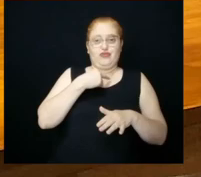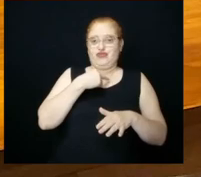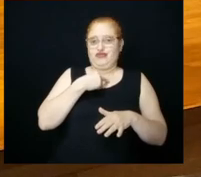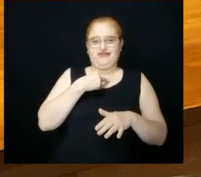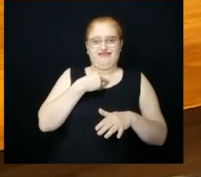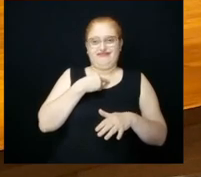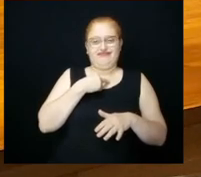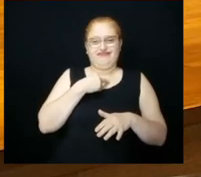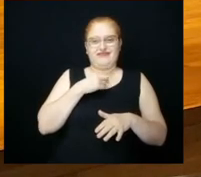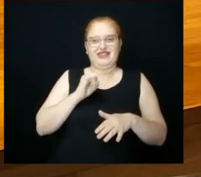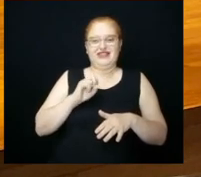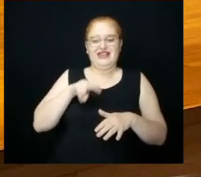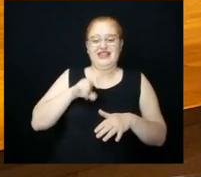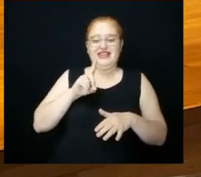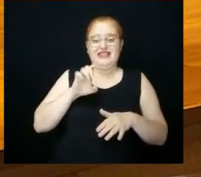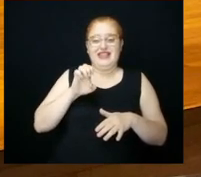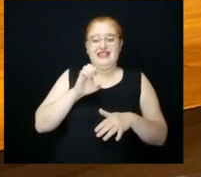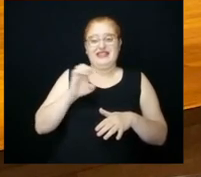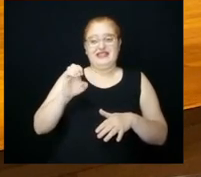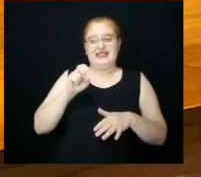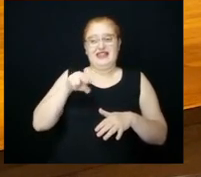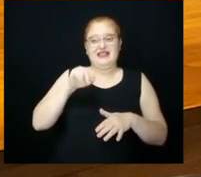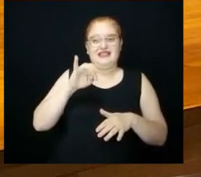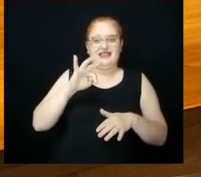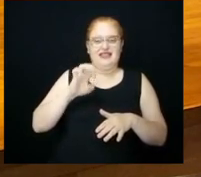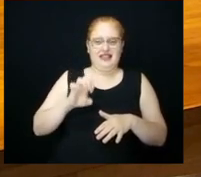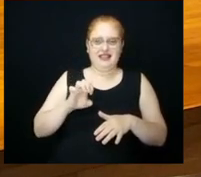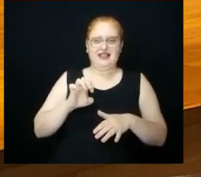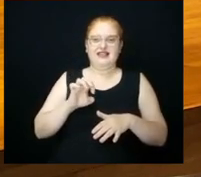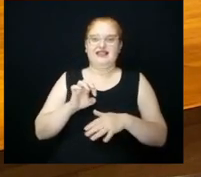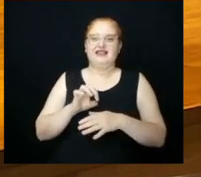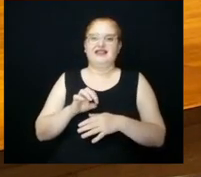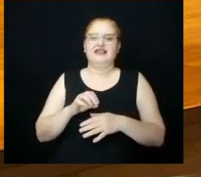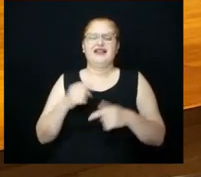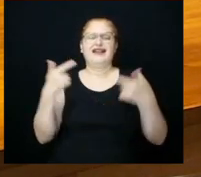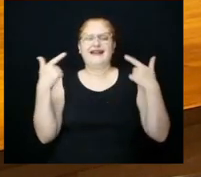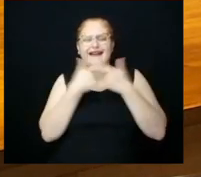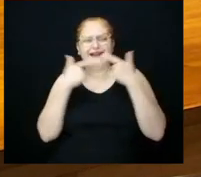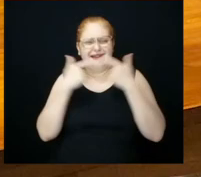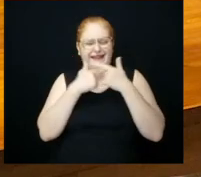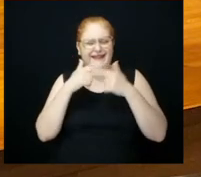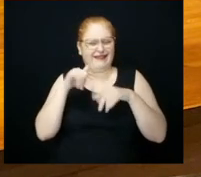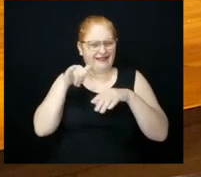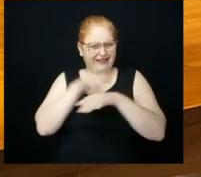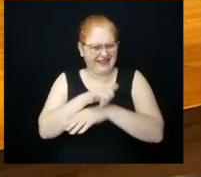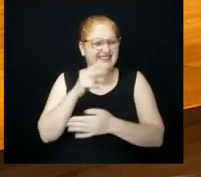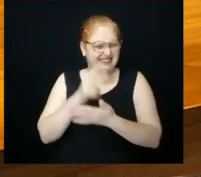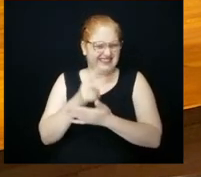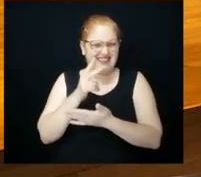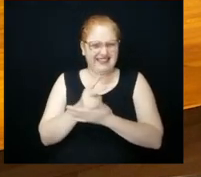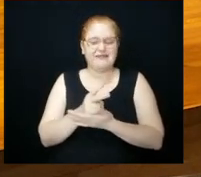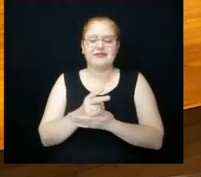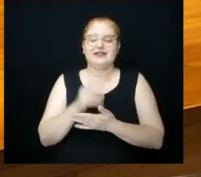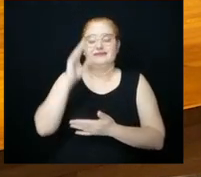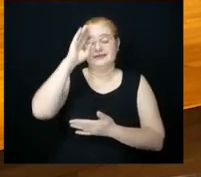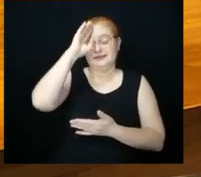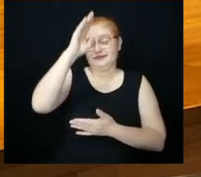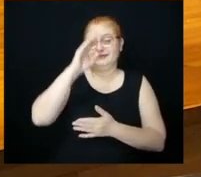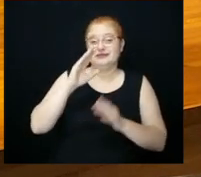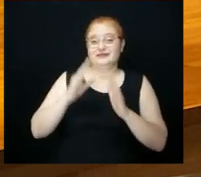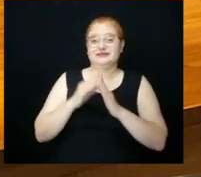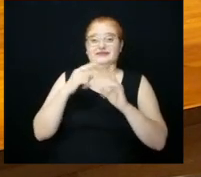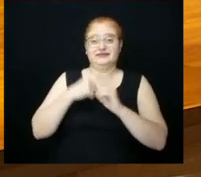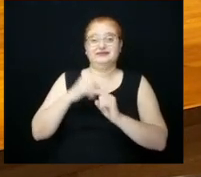palavra indecentes de um jeito exagerado e deu uma risada. Isso acontece o tempo todo, principalmente nas